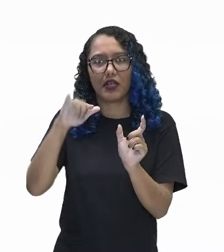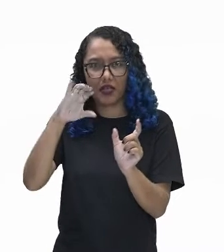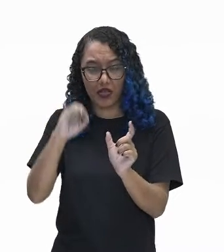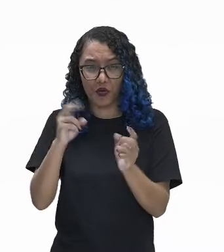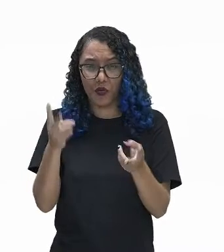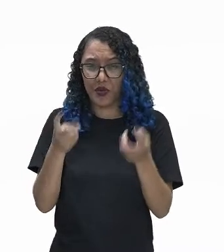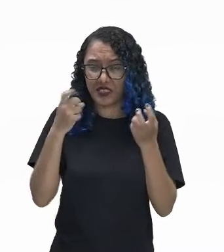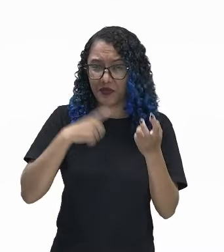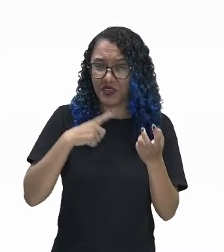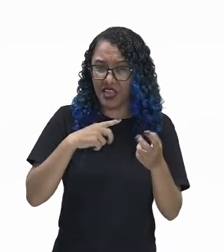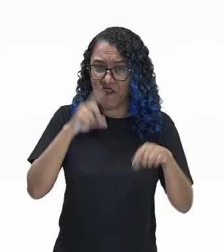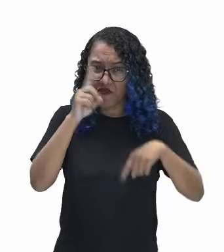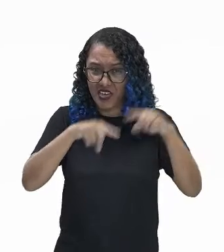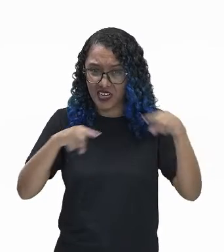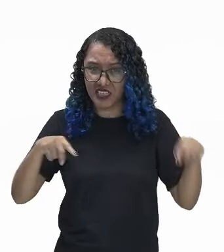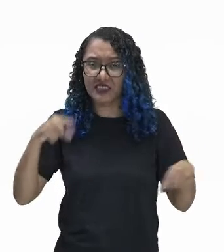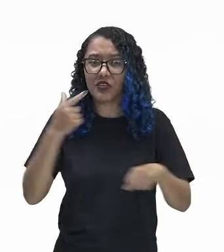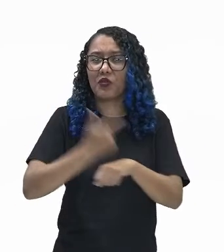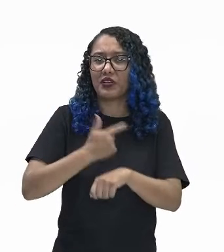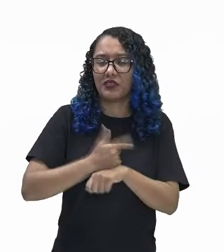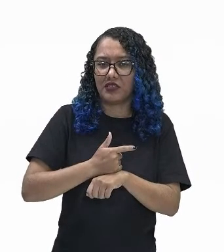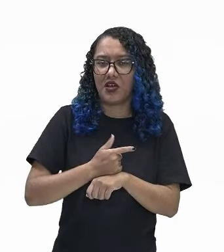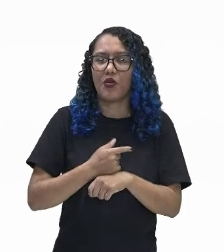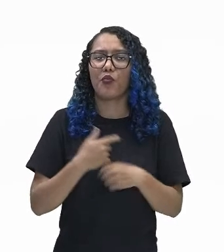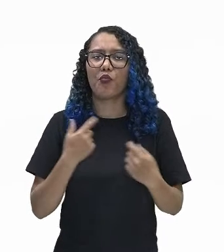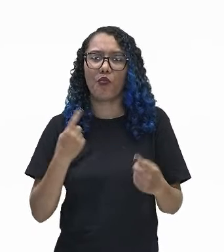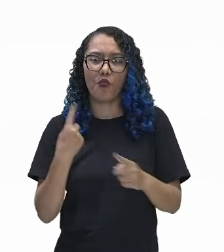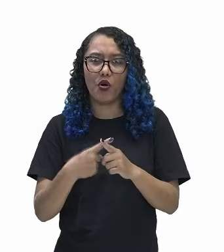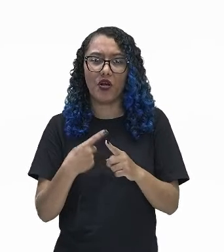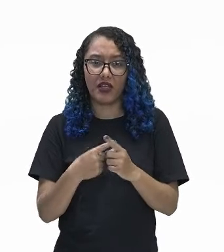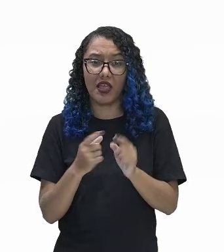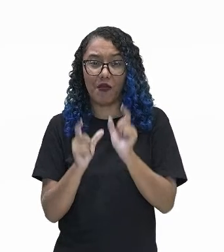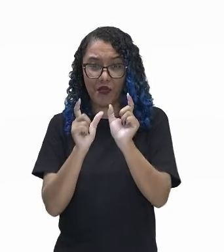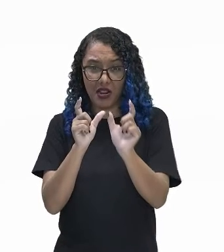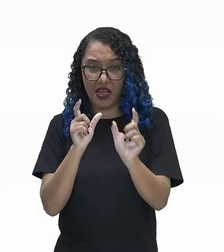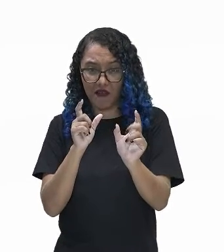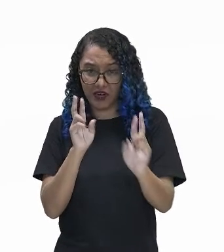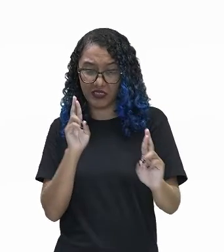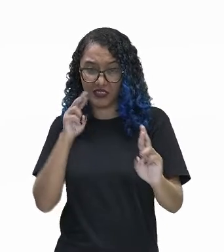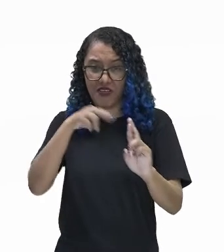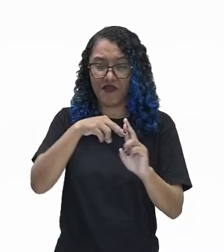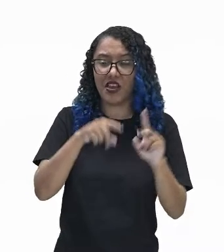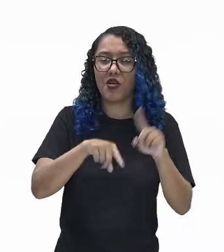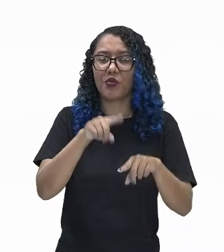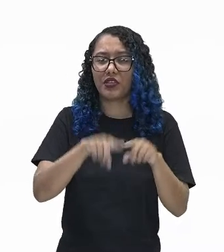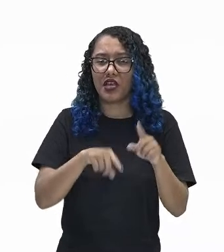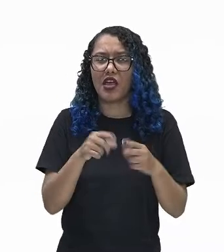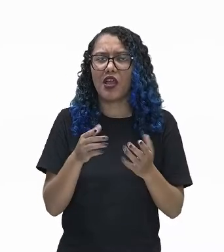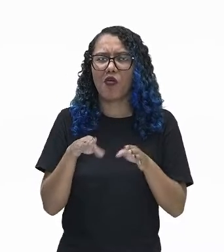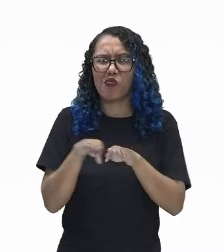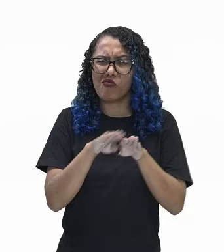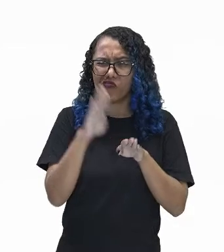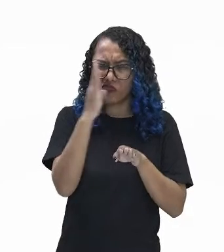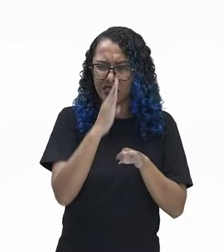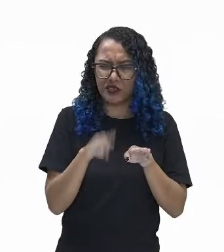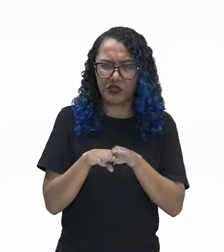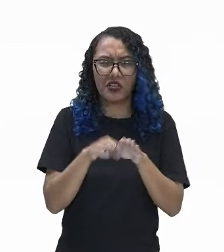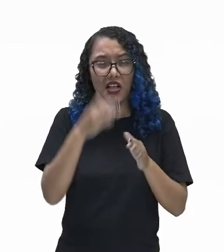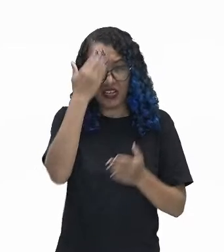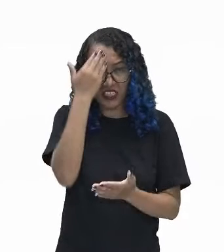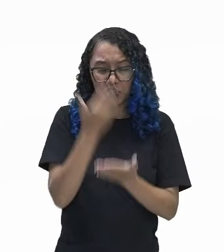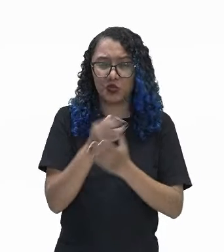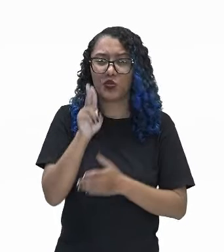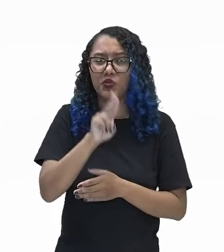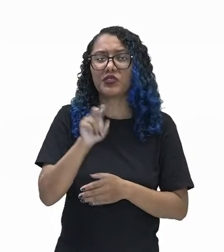A palavra que está nomeando esse objeto, em todo o Brasil, eu acredito que todo mundo conhece como papagaio. Mas ela não é